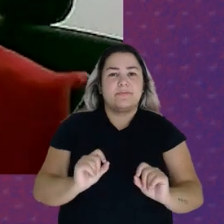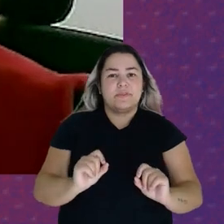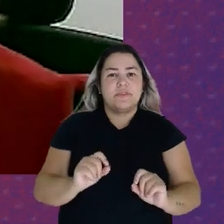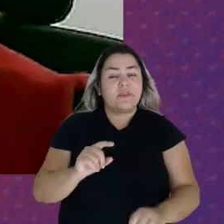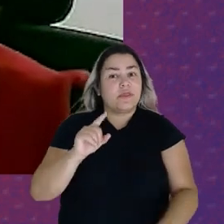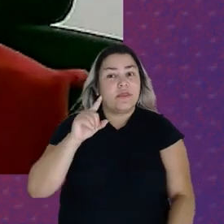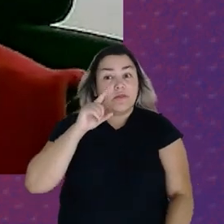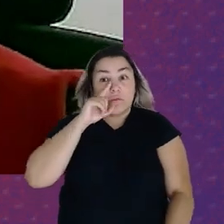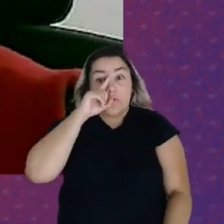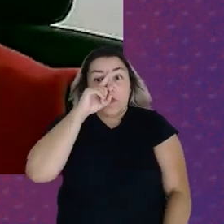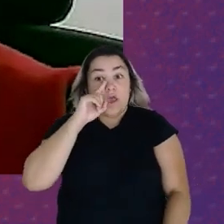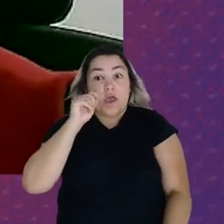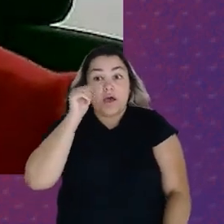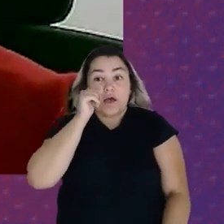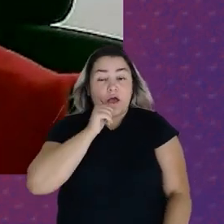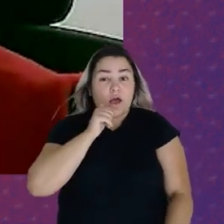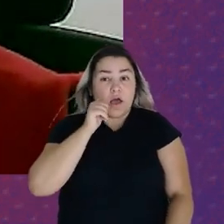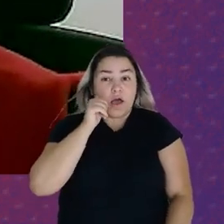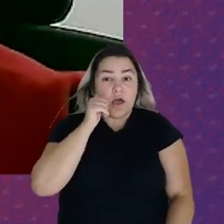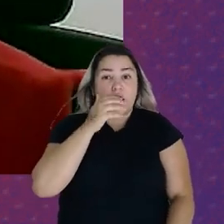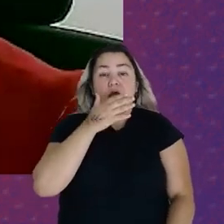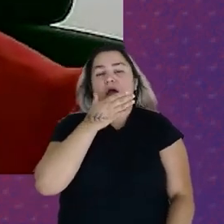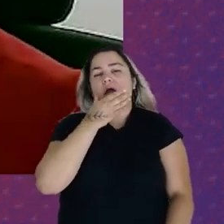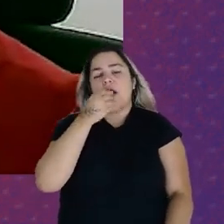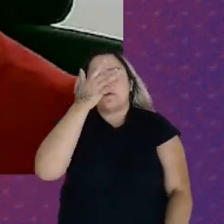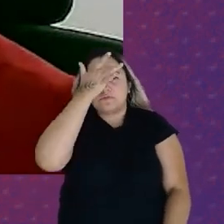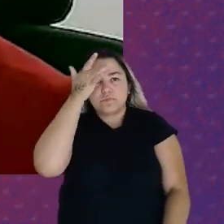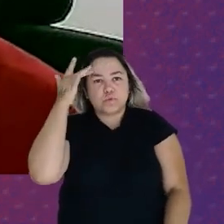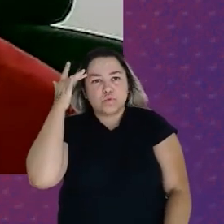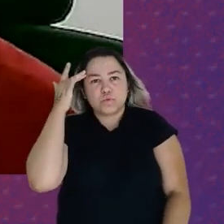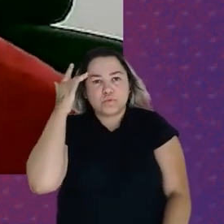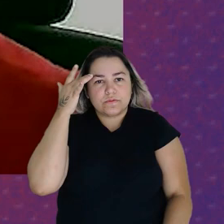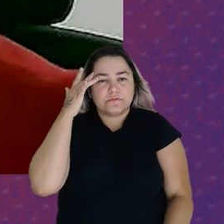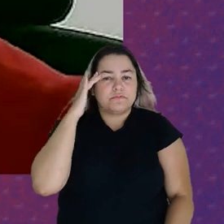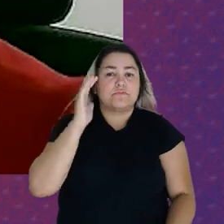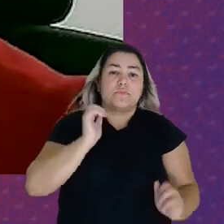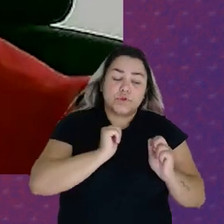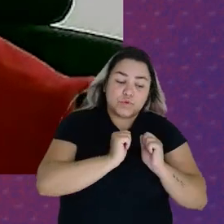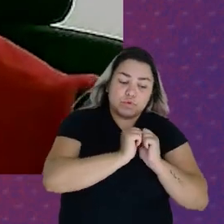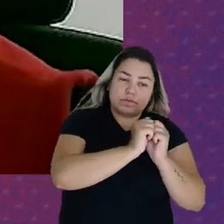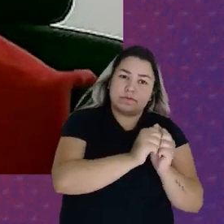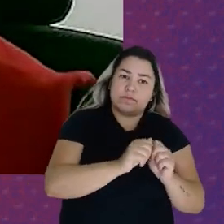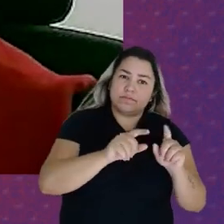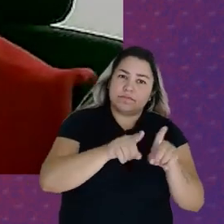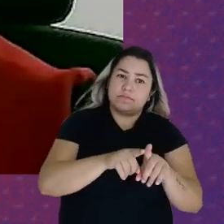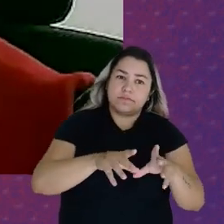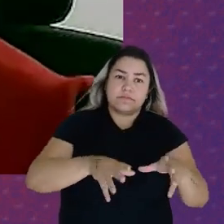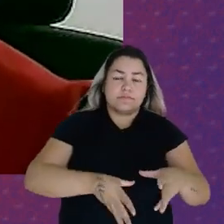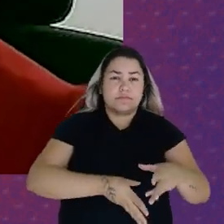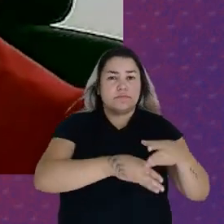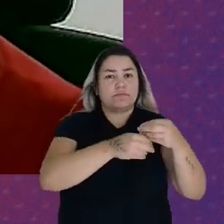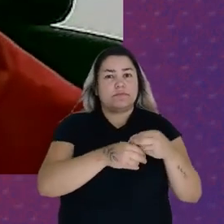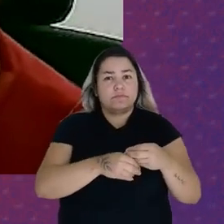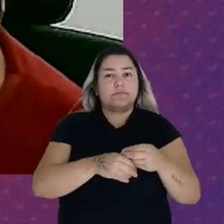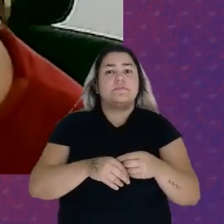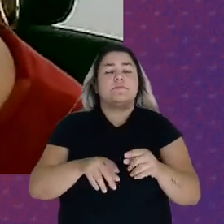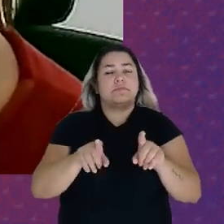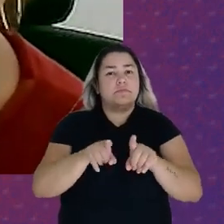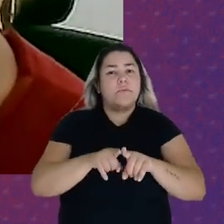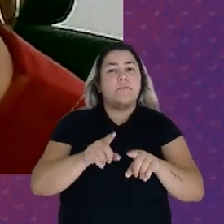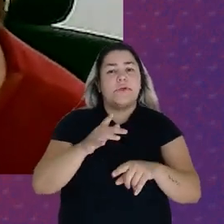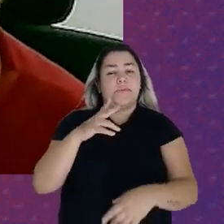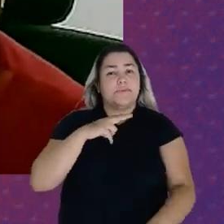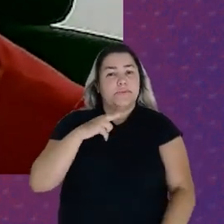as pessoas de esquerda. Porque junta, nesse aspecto, uma condição